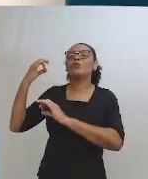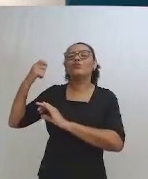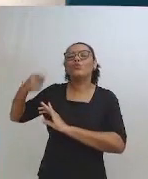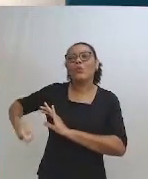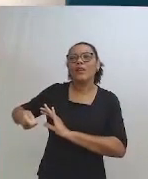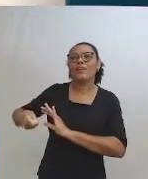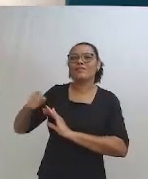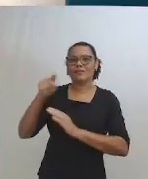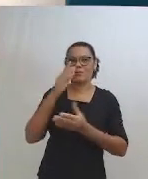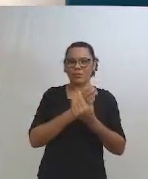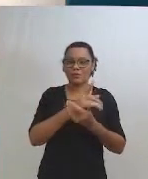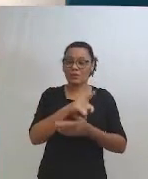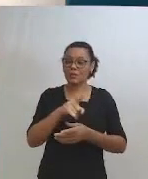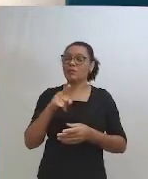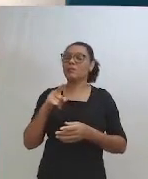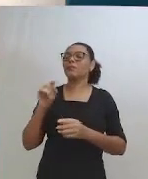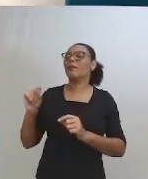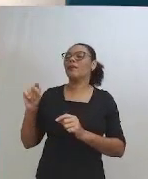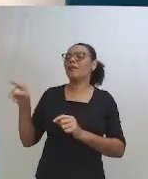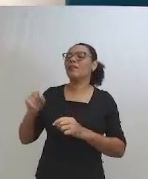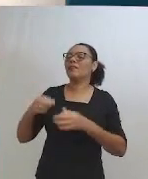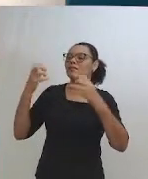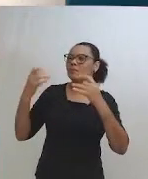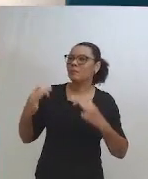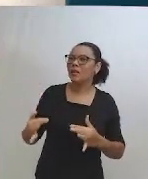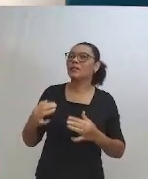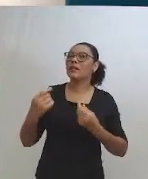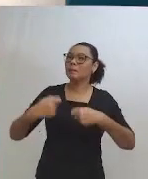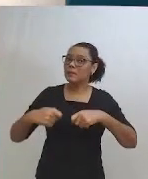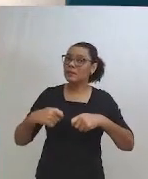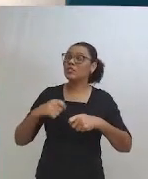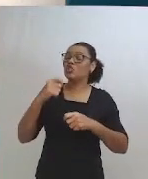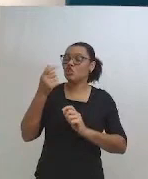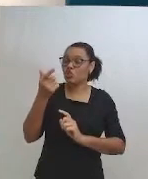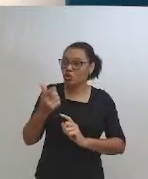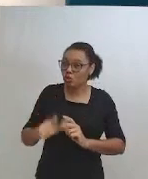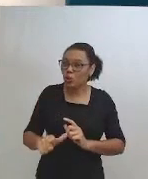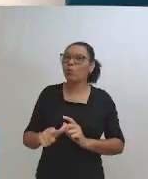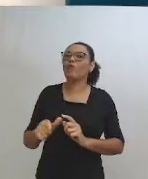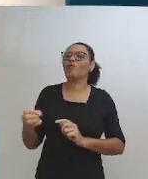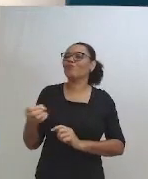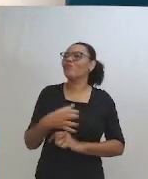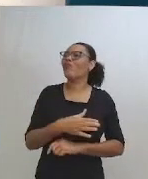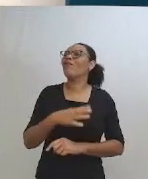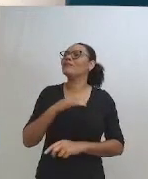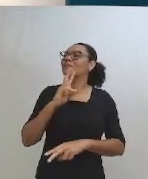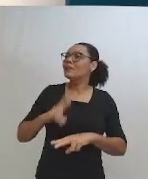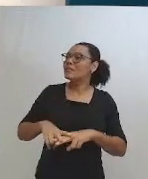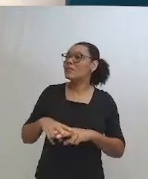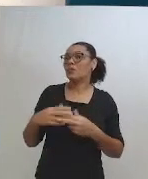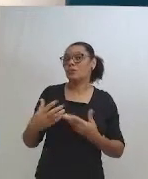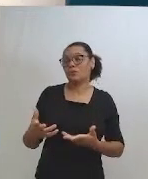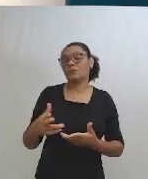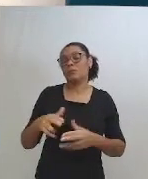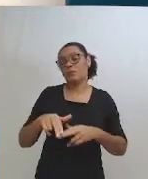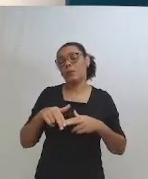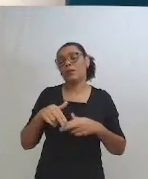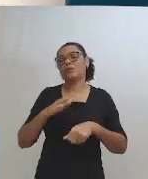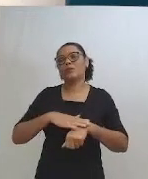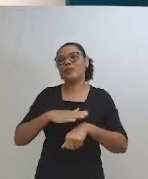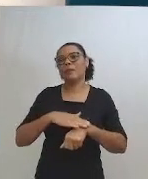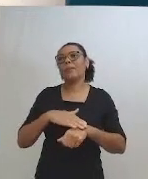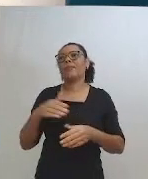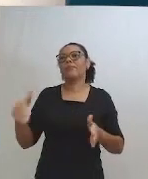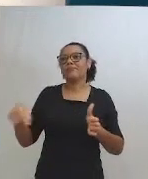da necessidade da renovação da prisão, porque diante dos prazos atuais do Código de Processo Penal, e